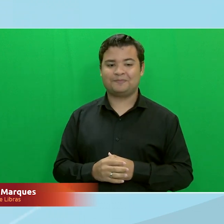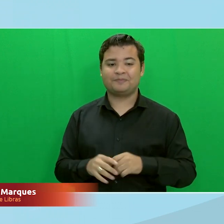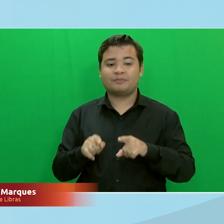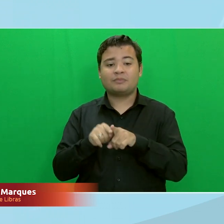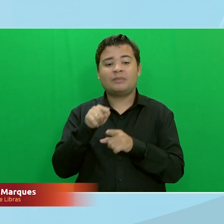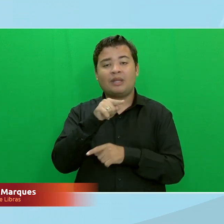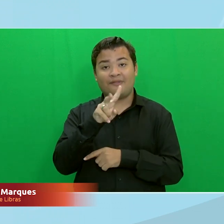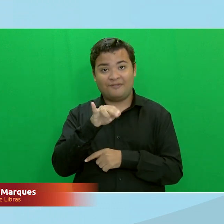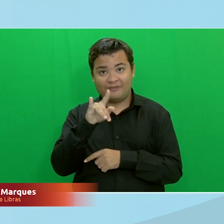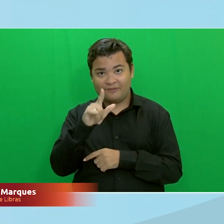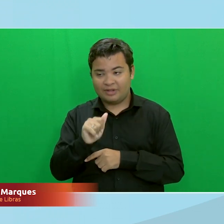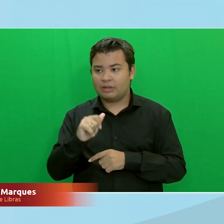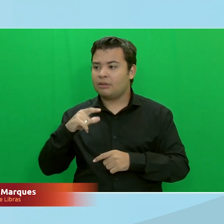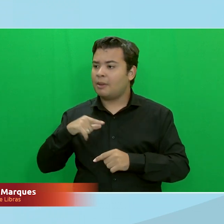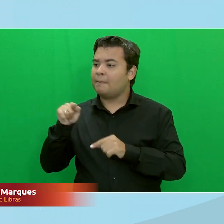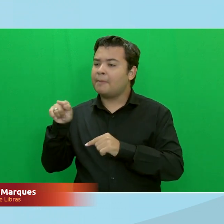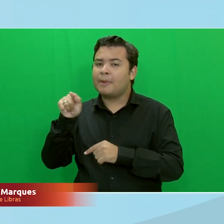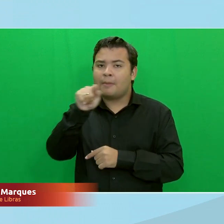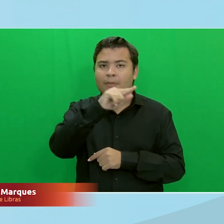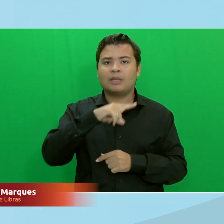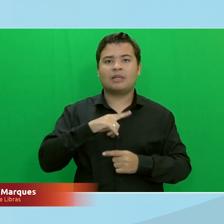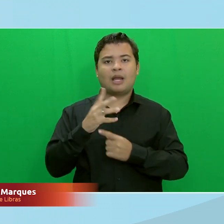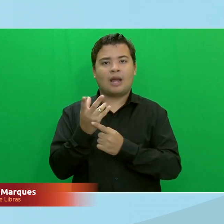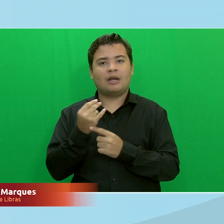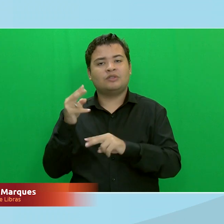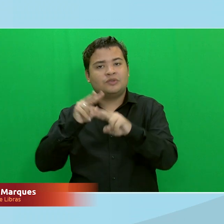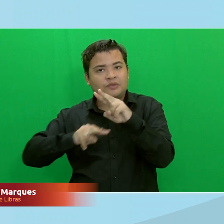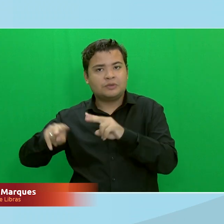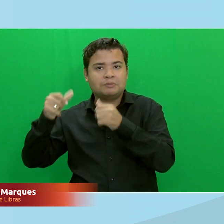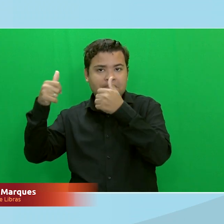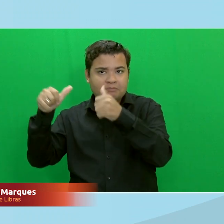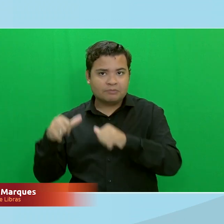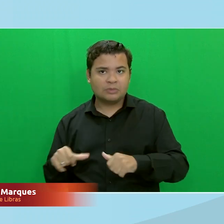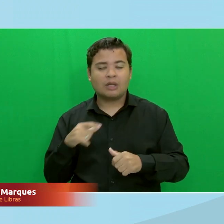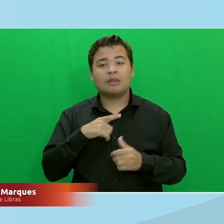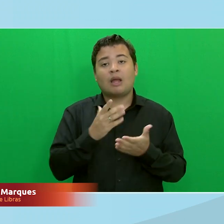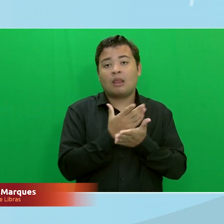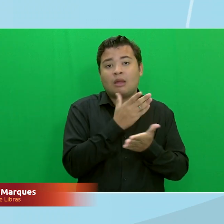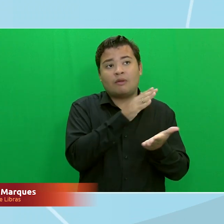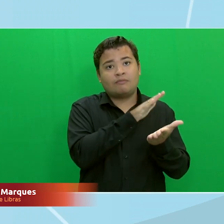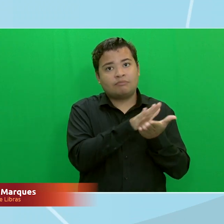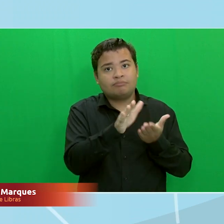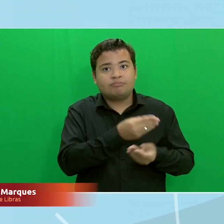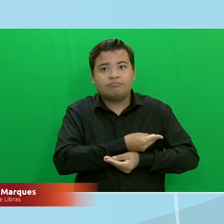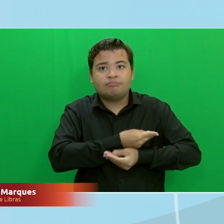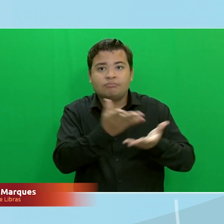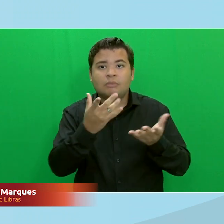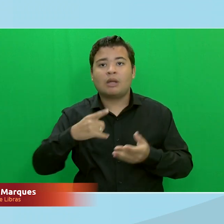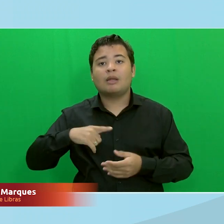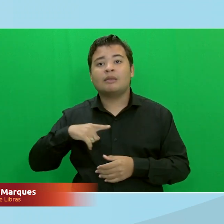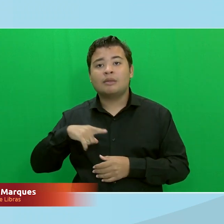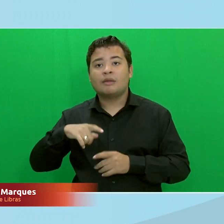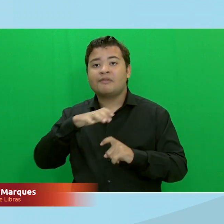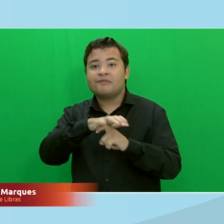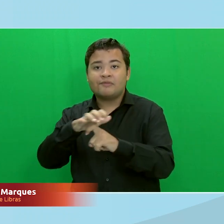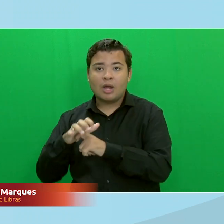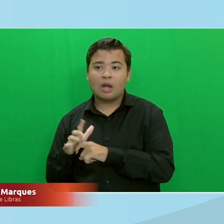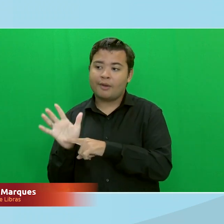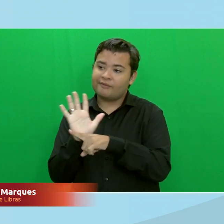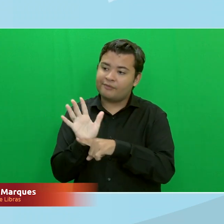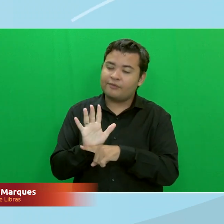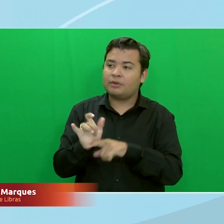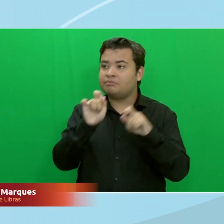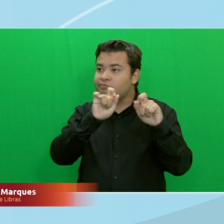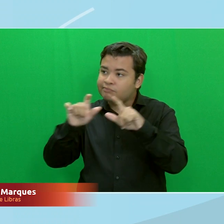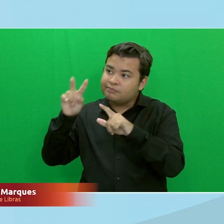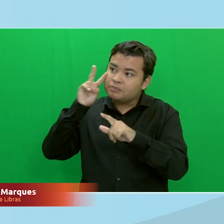Vila ocorrem exposições de artes visuais e plásticas, lançamento de livros, feiras, mostras de filmes